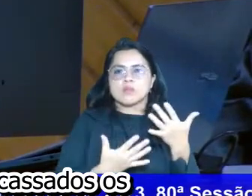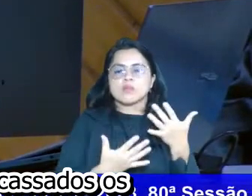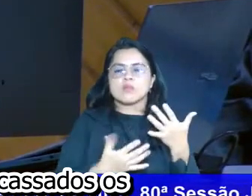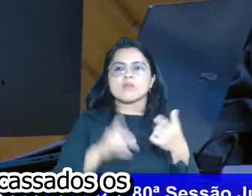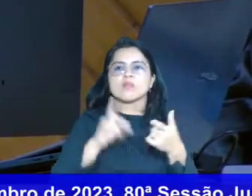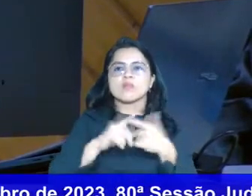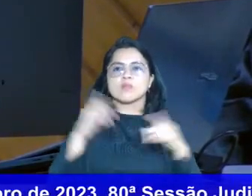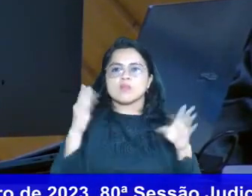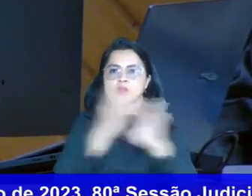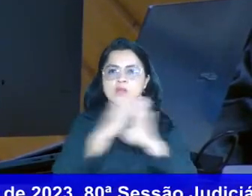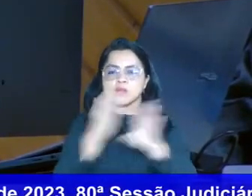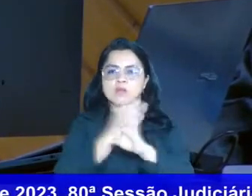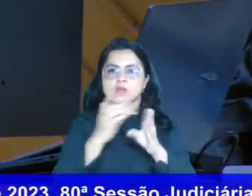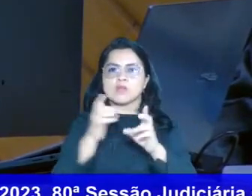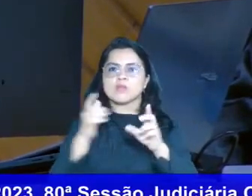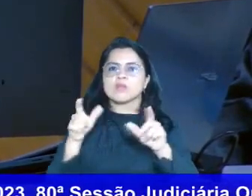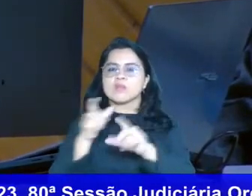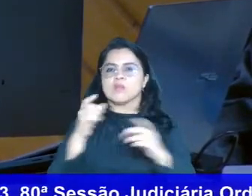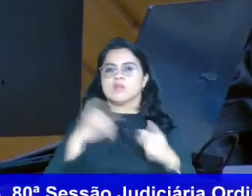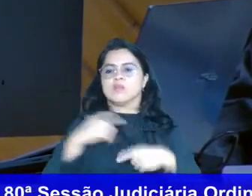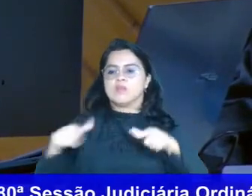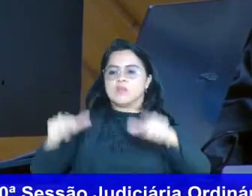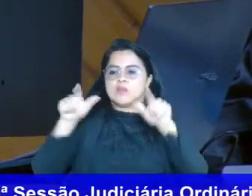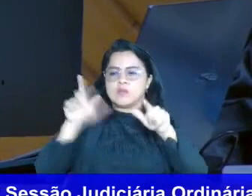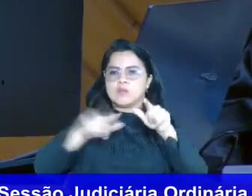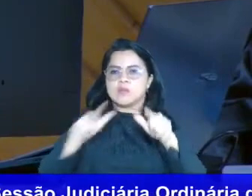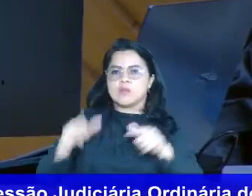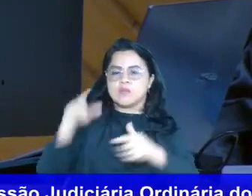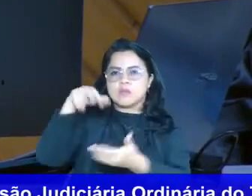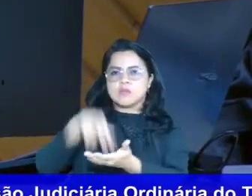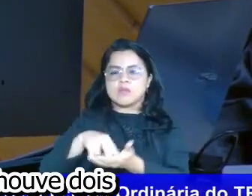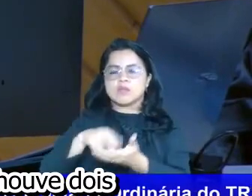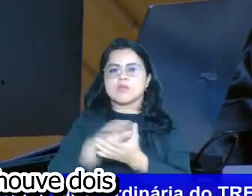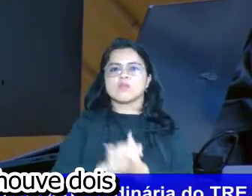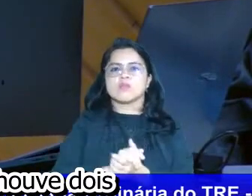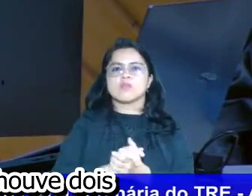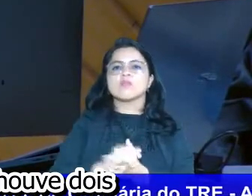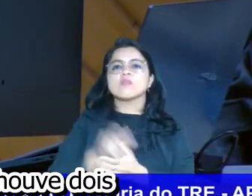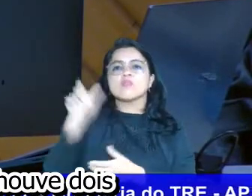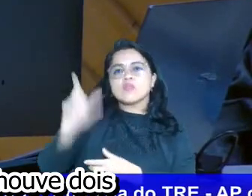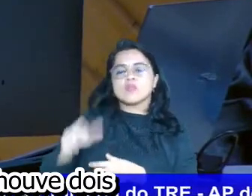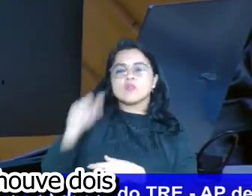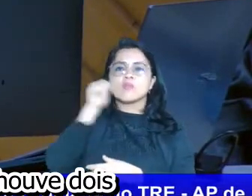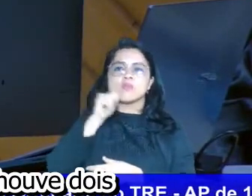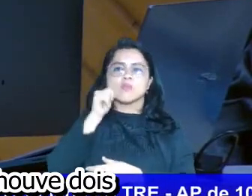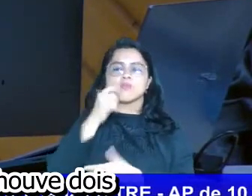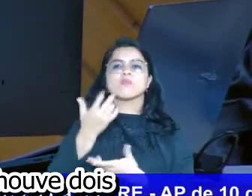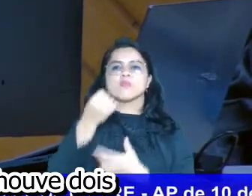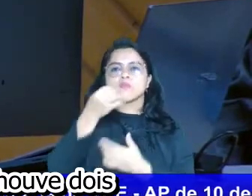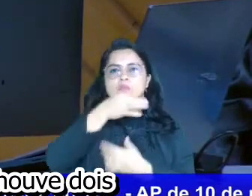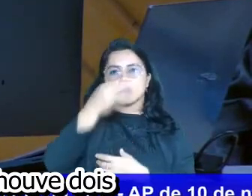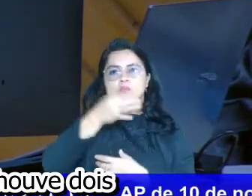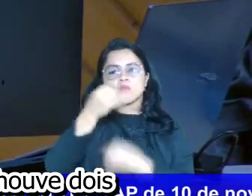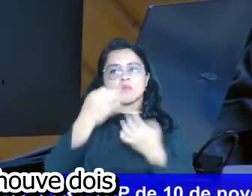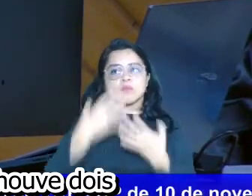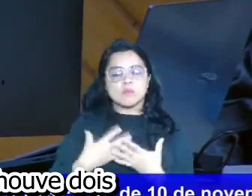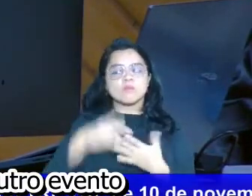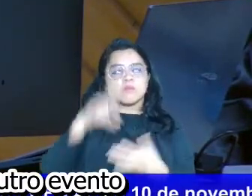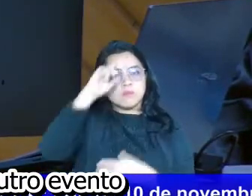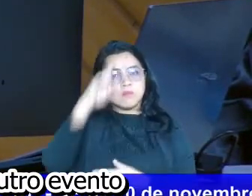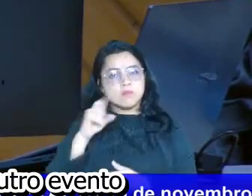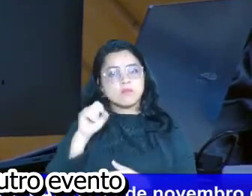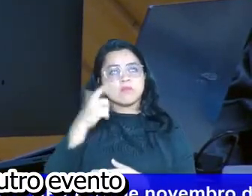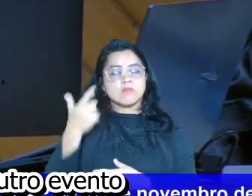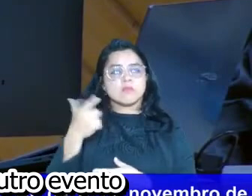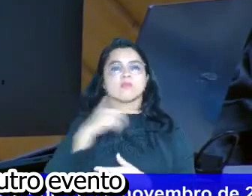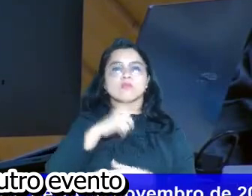e cassados os registros dos representados. A embargada em contrarrazões argumentou que a decisão foi clara ao afirmar que houve 2